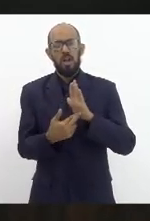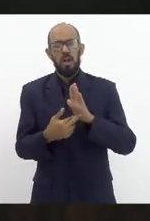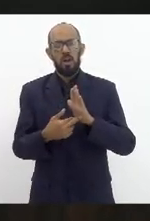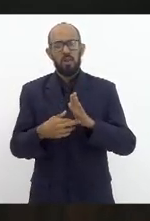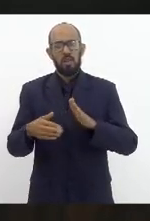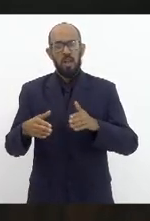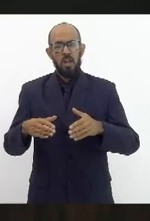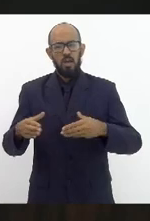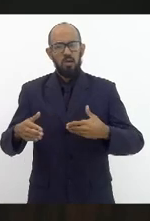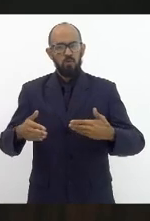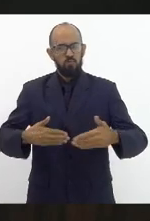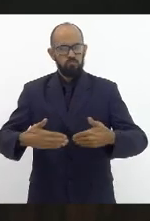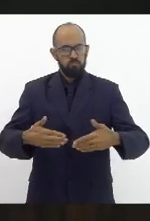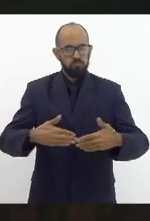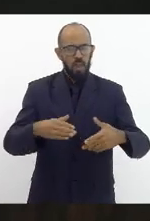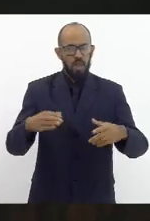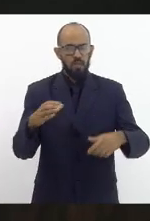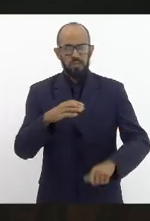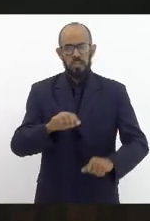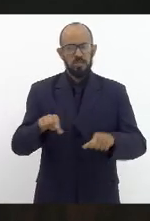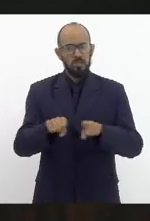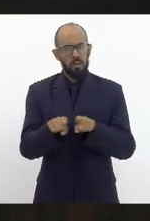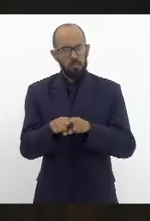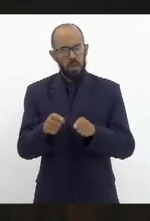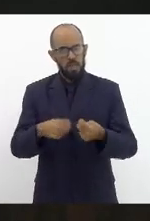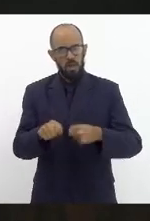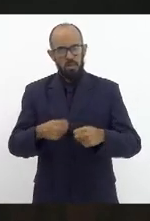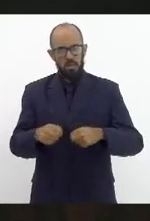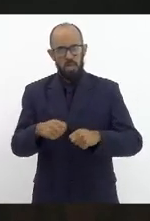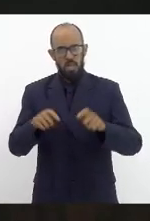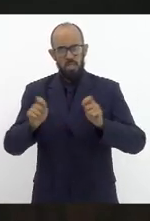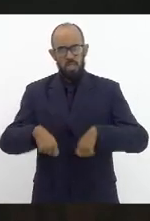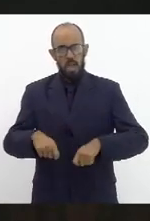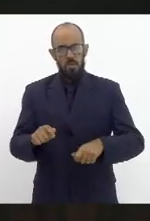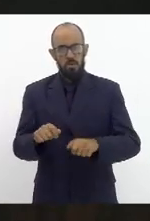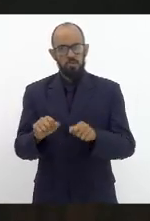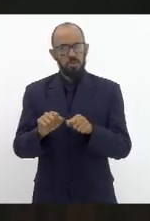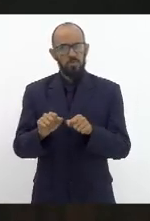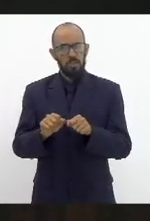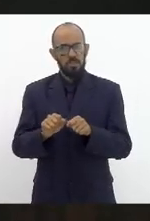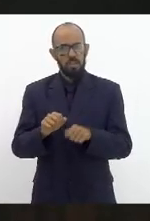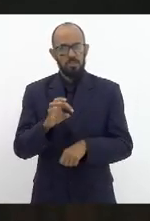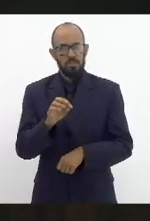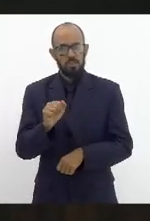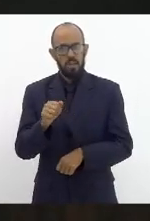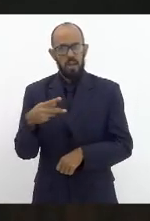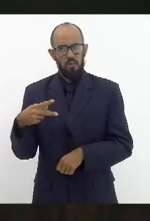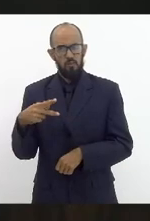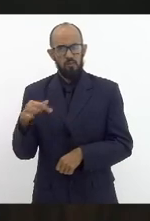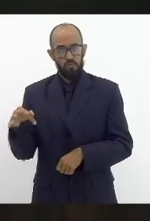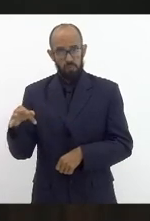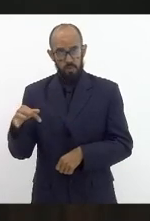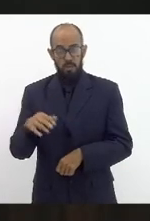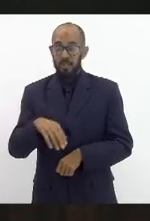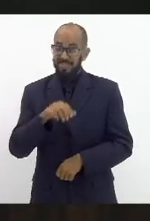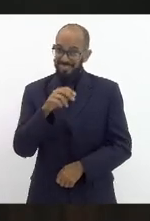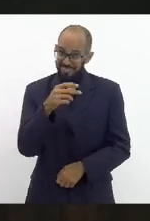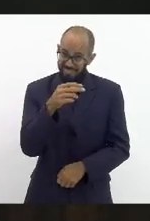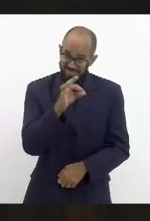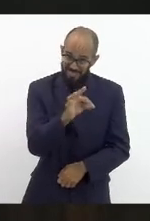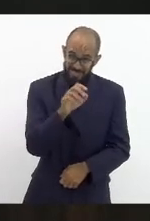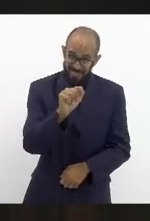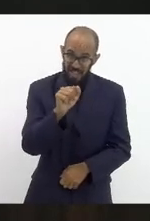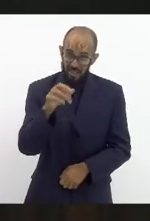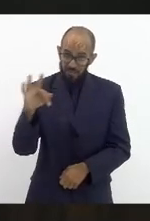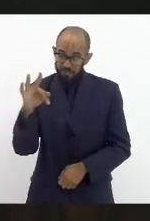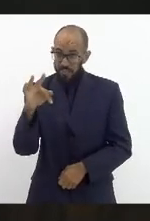da economicidade. Você pode prolongar esse TAF, porque nós estamos diante, com todo respeito, um dos concursos mais difíceis